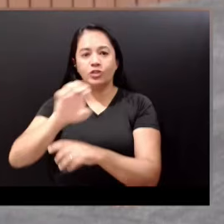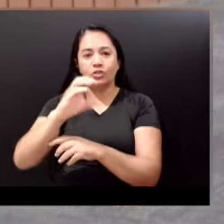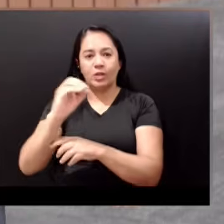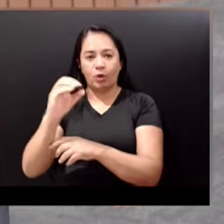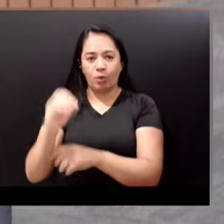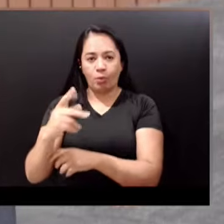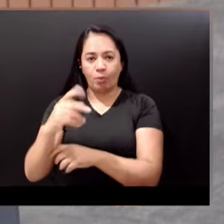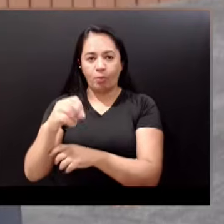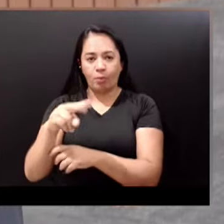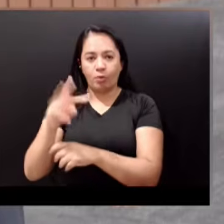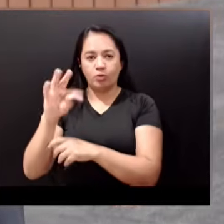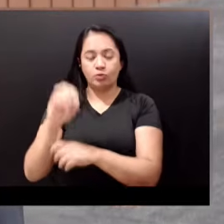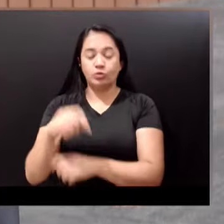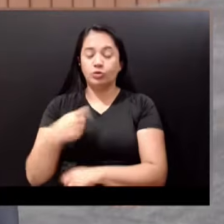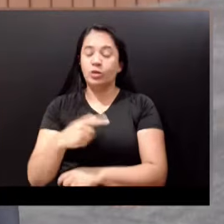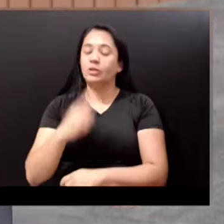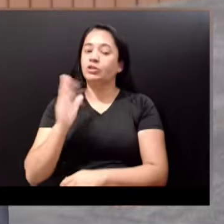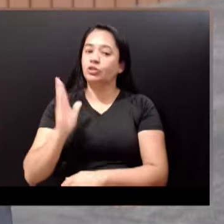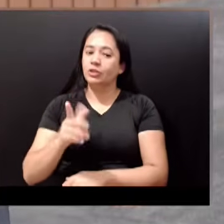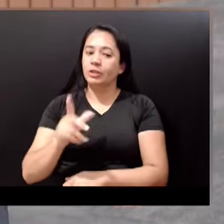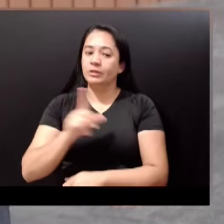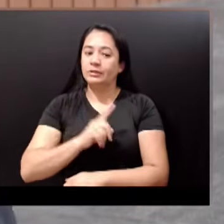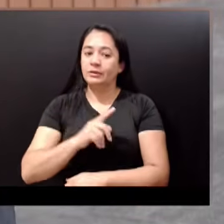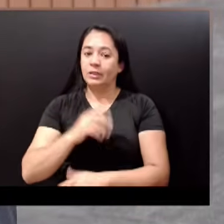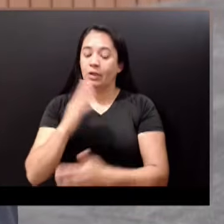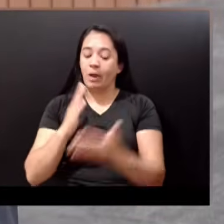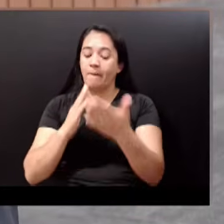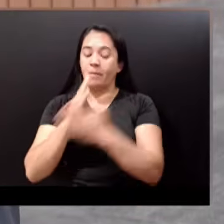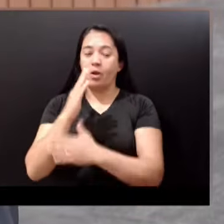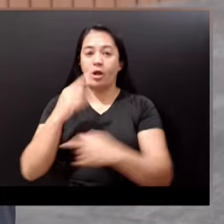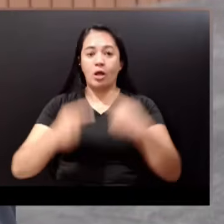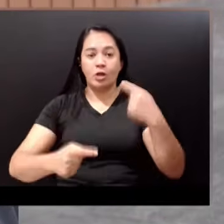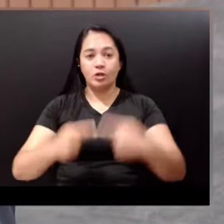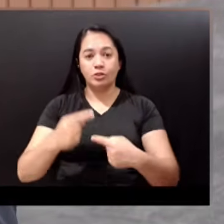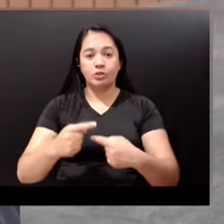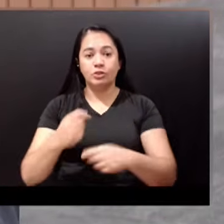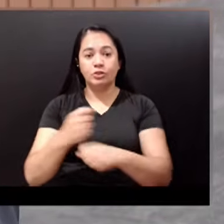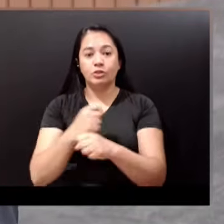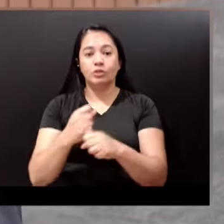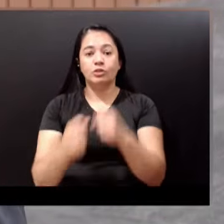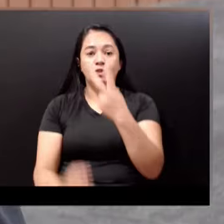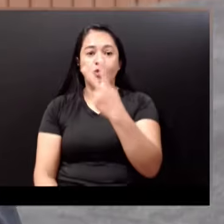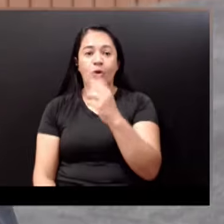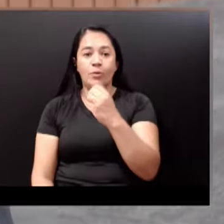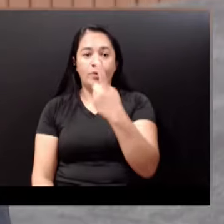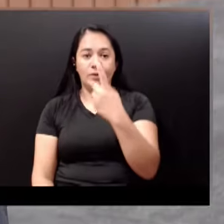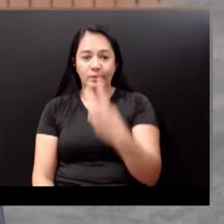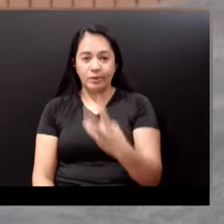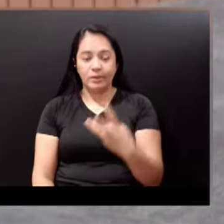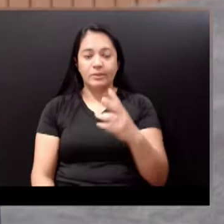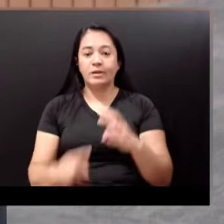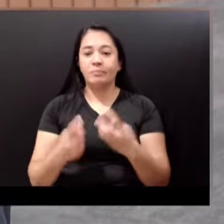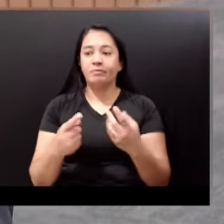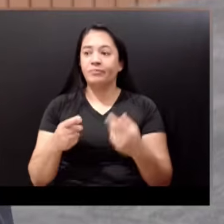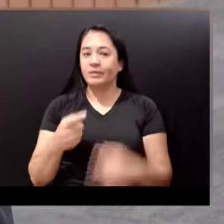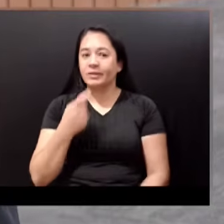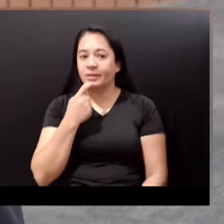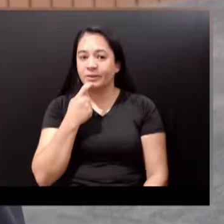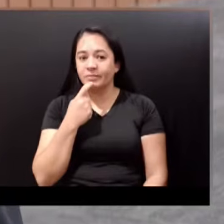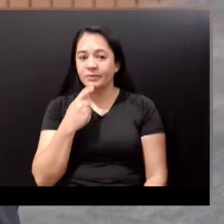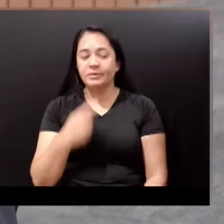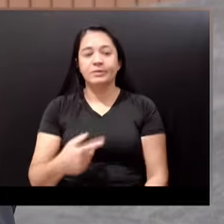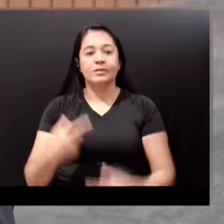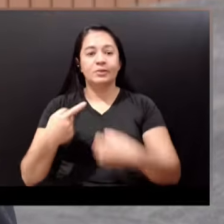sólidos aprovada em 2013, mas ainda persistem os lixões. Mesmo Campinas é uma cidade que tem o